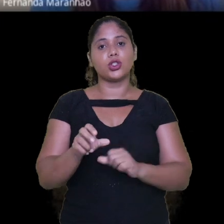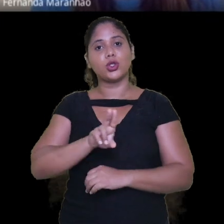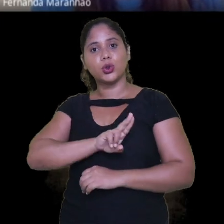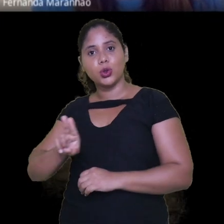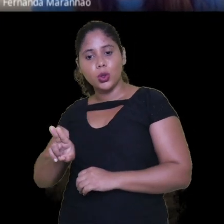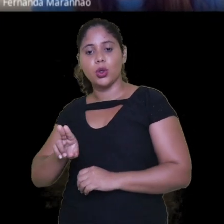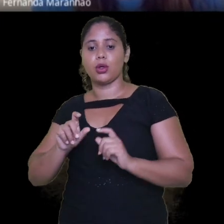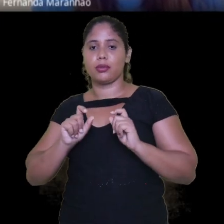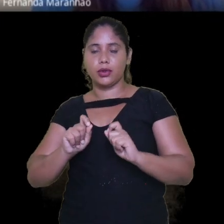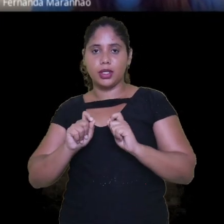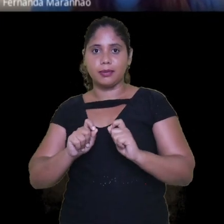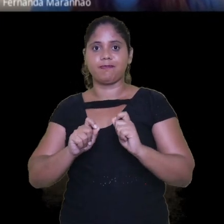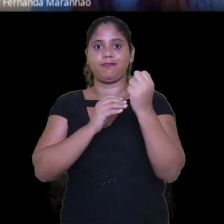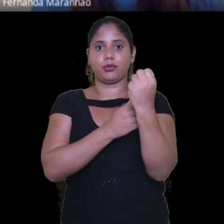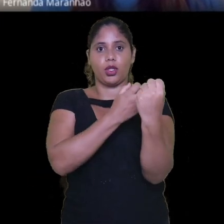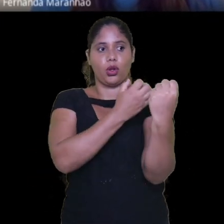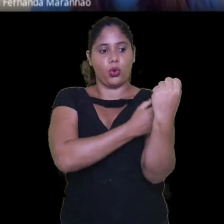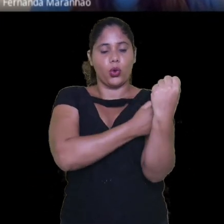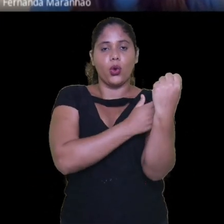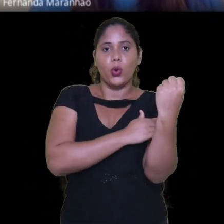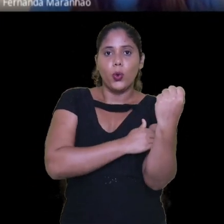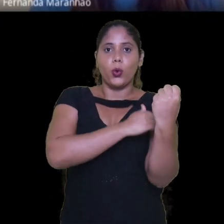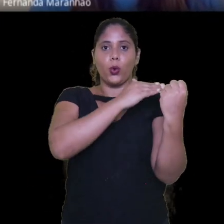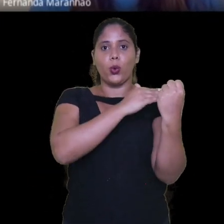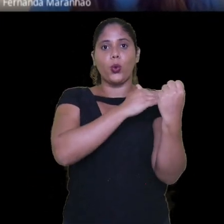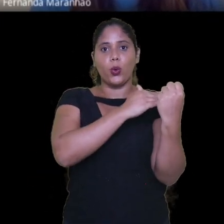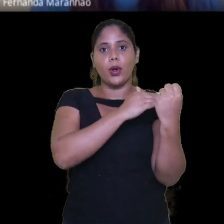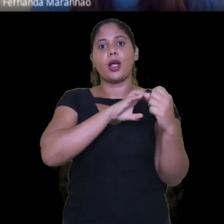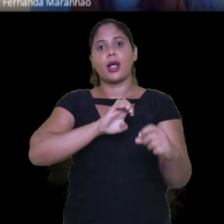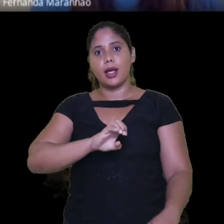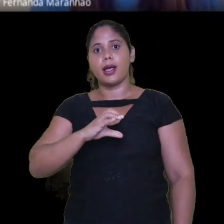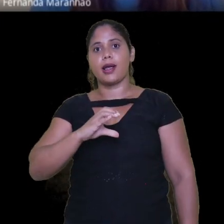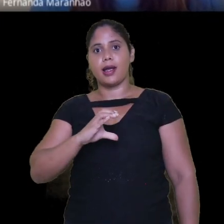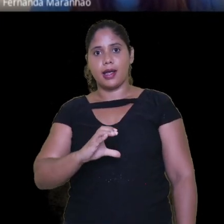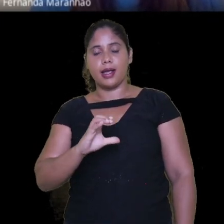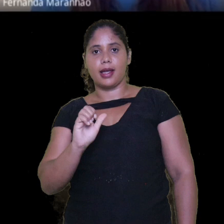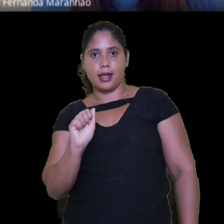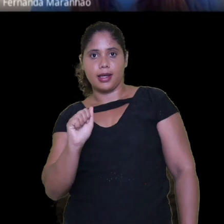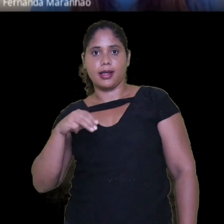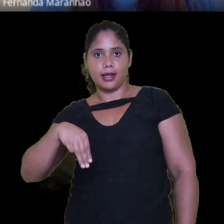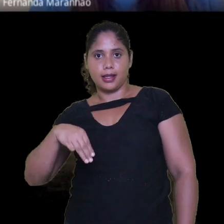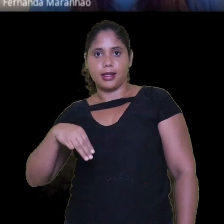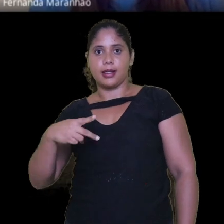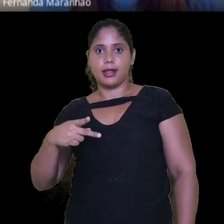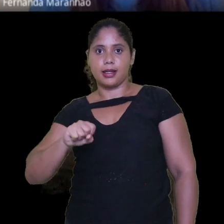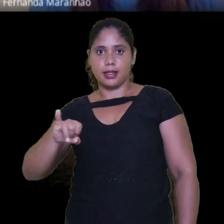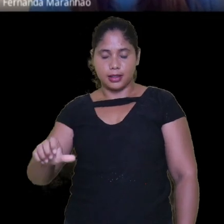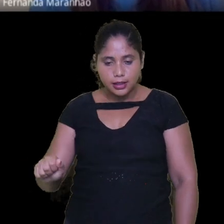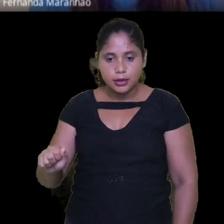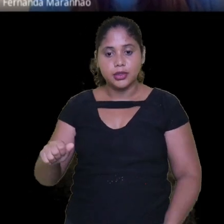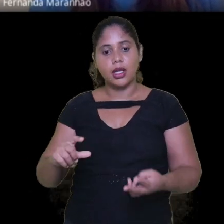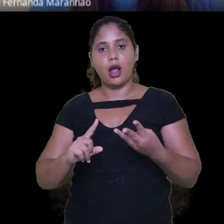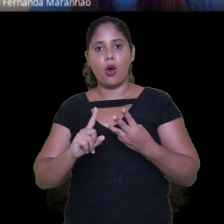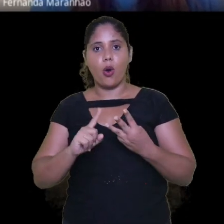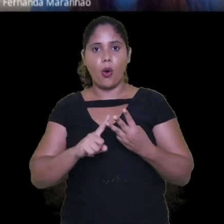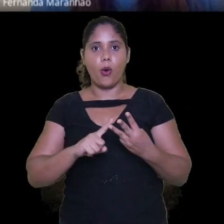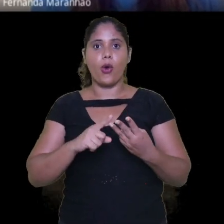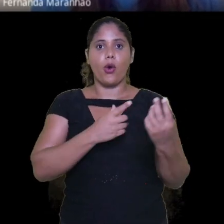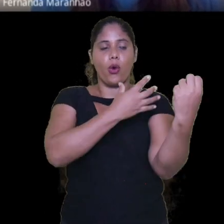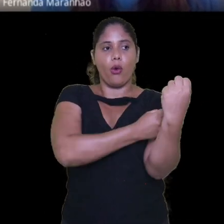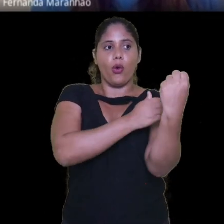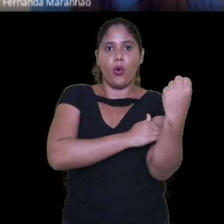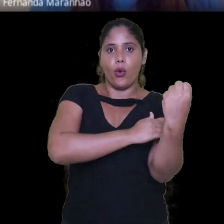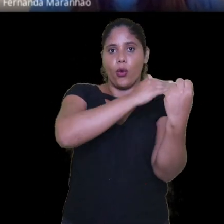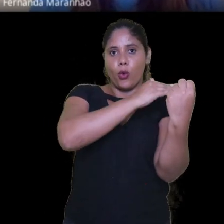é hipertensa prévia. Então, a hipertensa prévia que não tinha proteinúria passa a apresentar proteinúria, ou